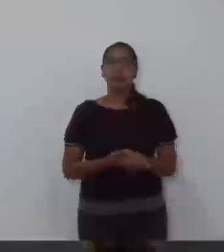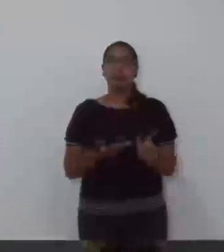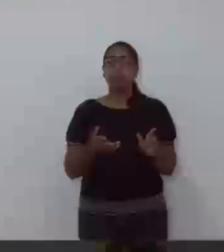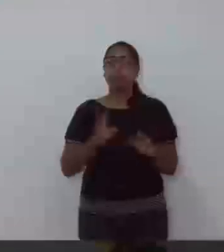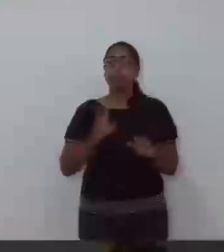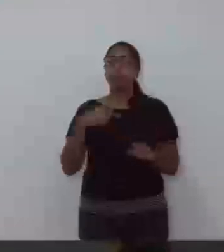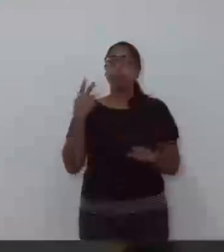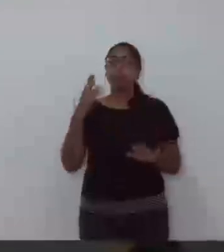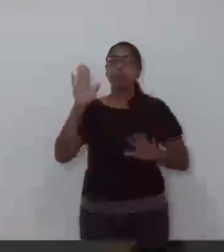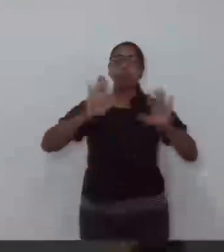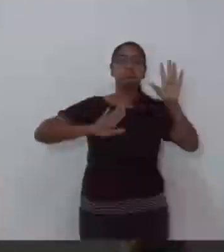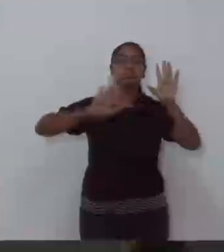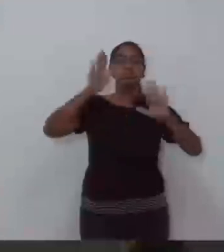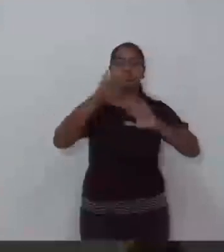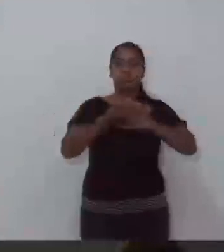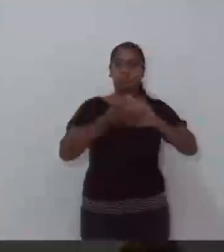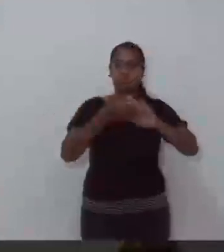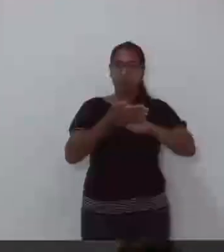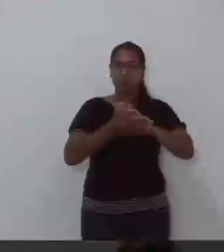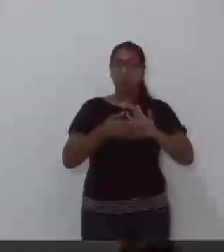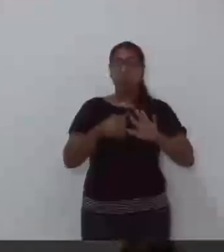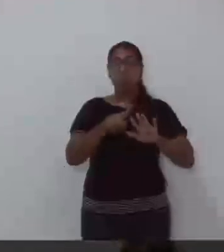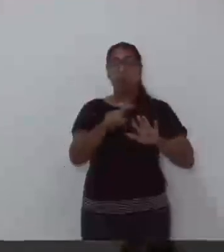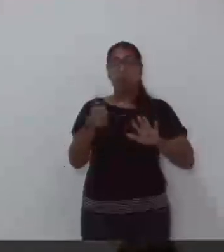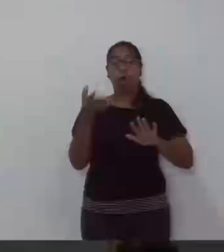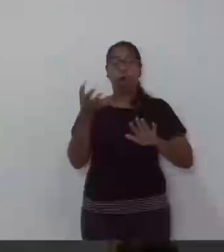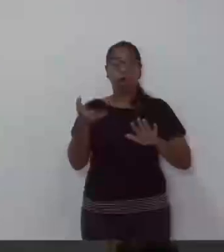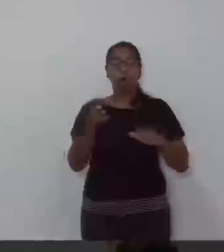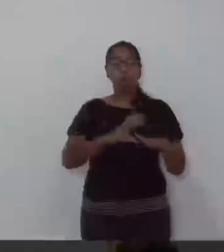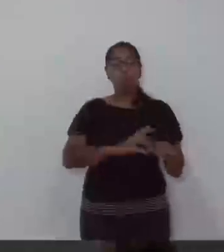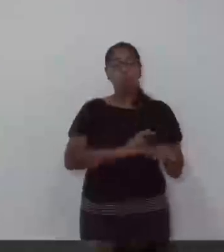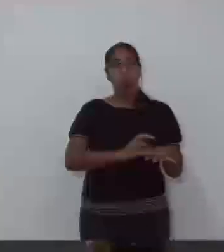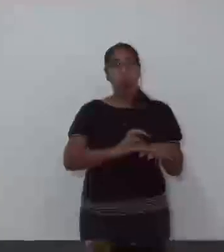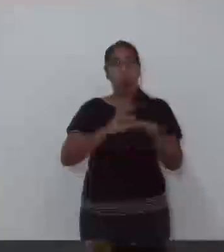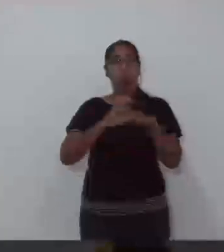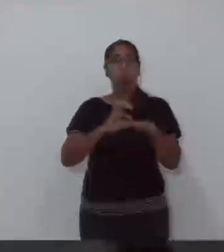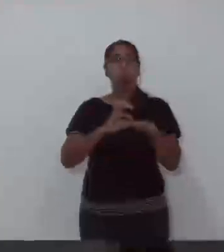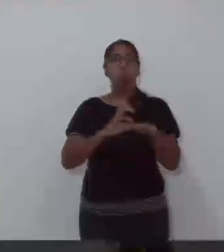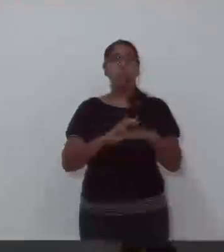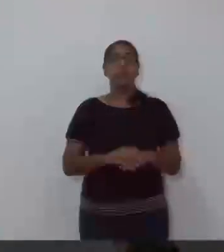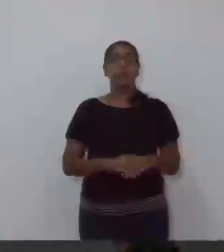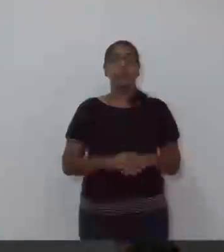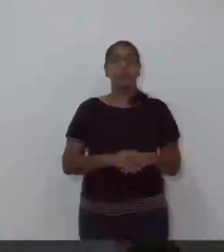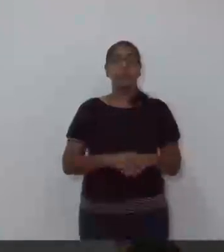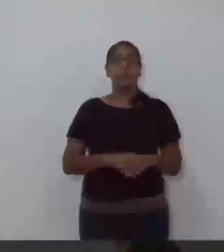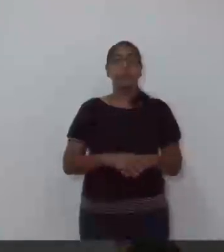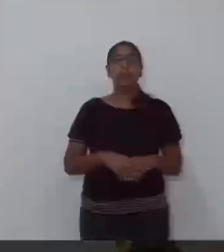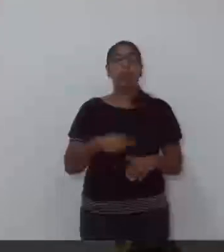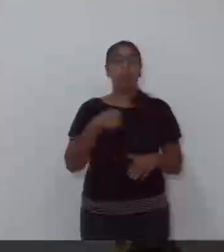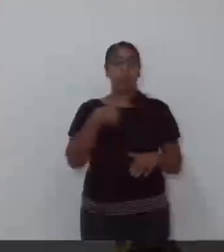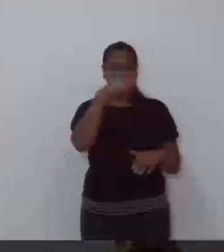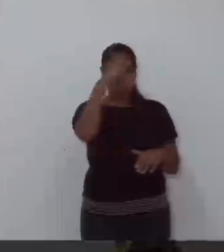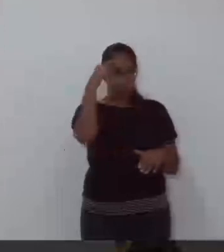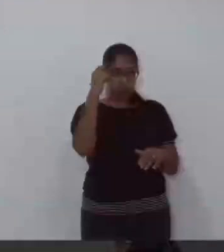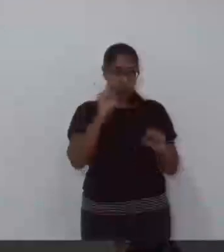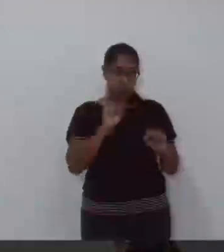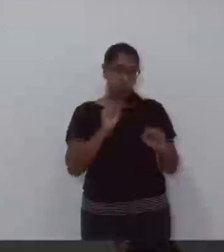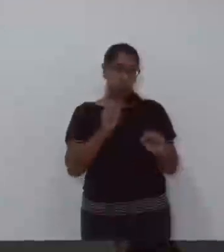Não havendo mais discussão, mas se alguma das lideranças quiser encaminhá-lo, Gostaria de encaminhar como líder do PDT? pode